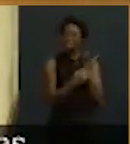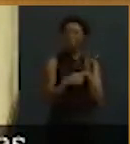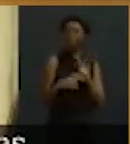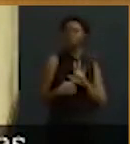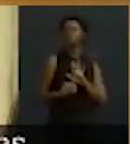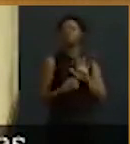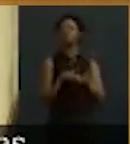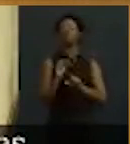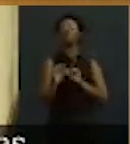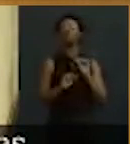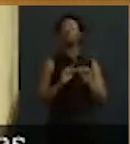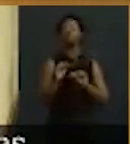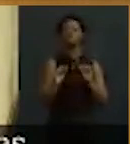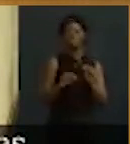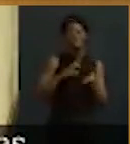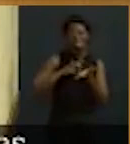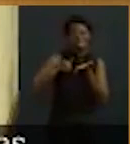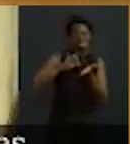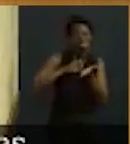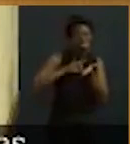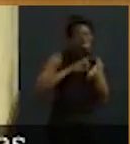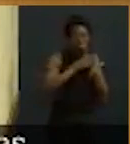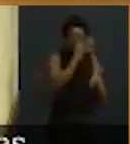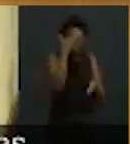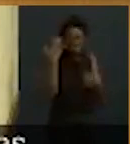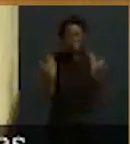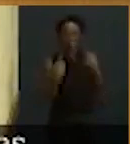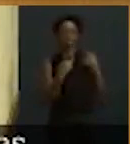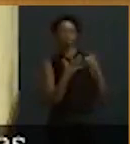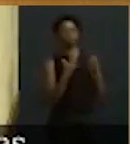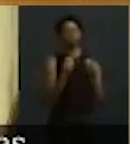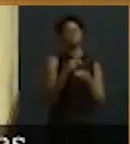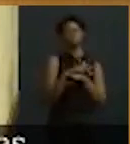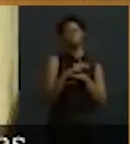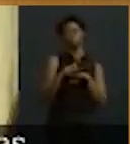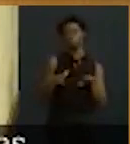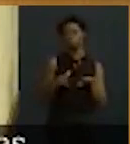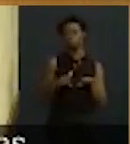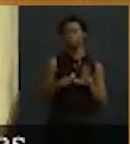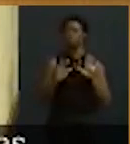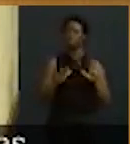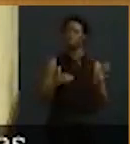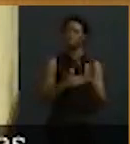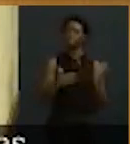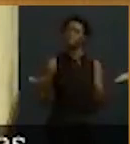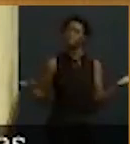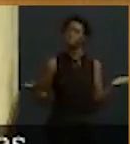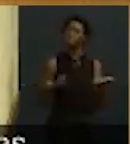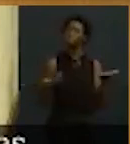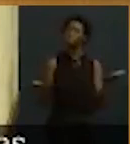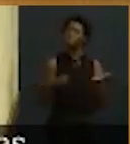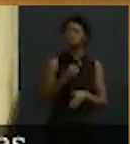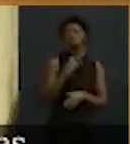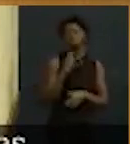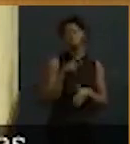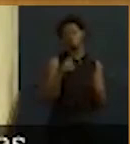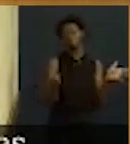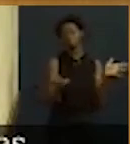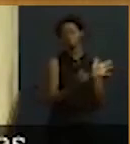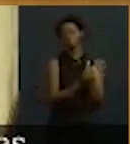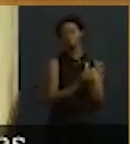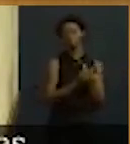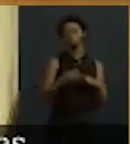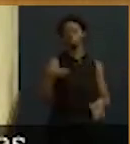que teríamos muitos inimigos. Esta é, portanto, desde sempre, a sina do Ministério Público,